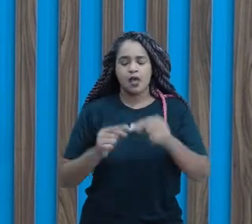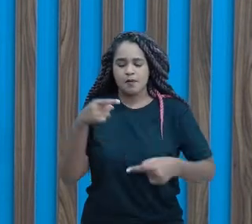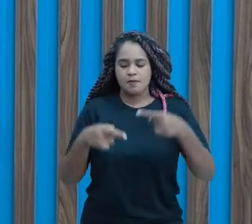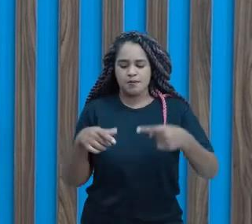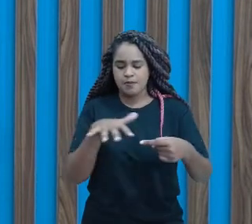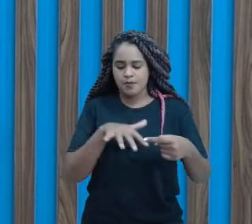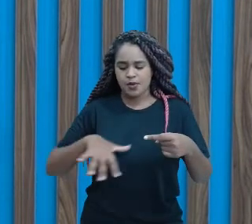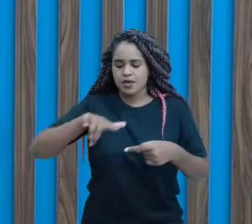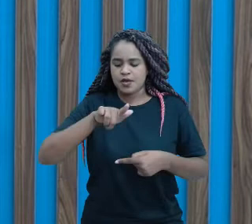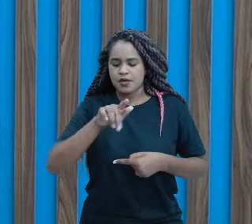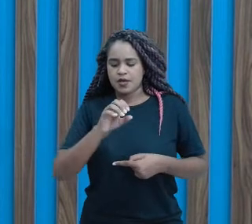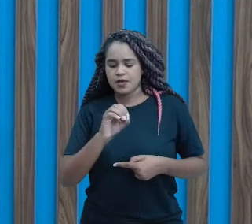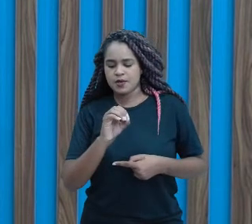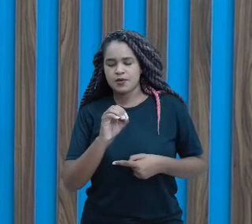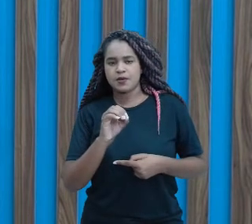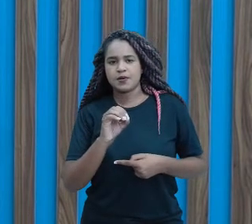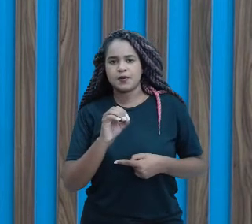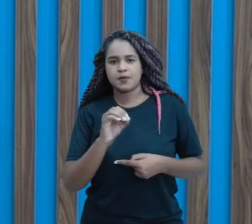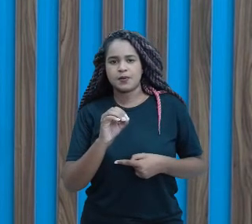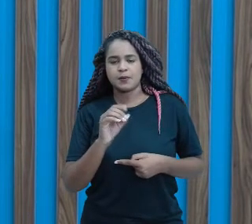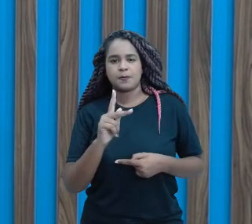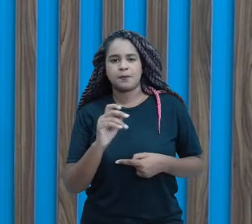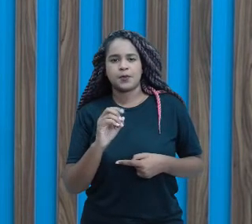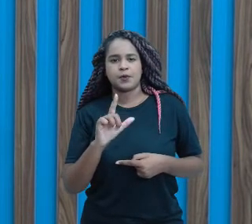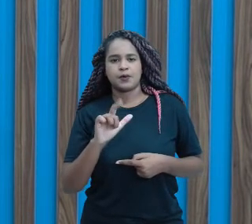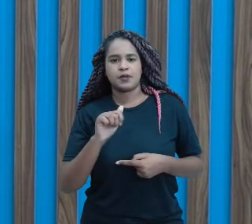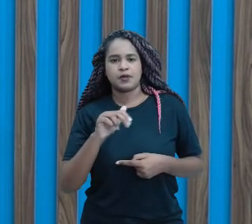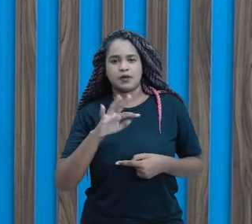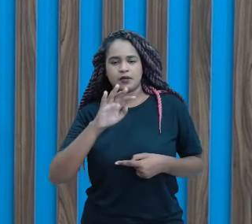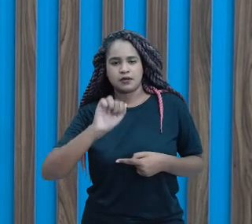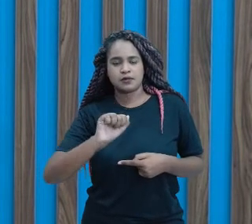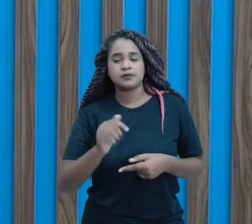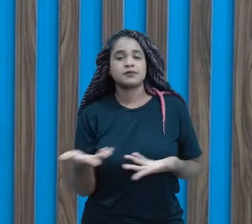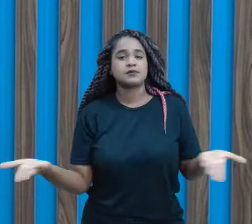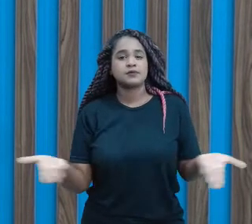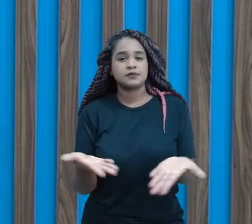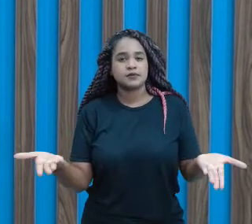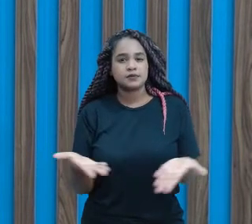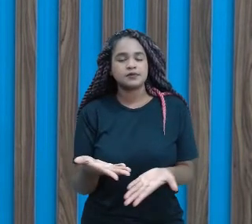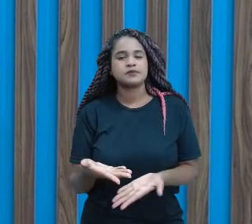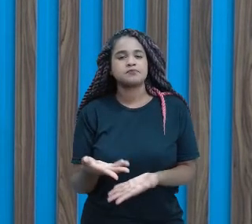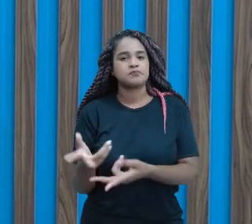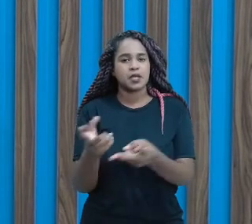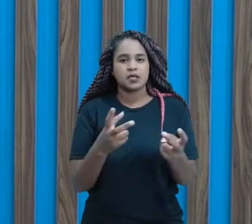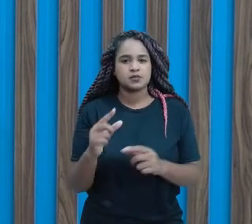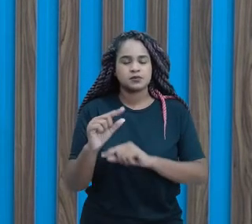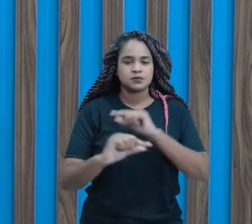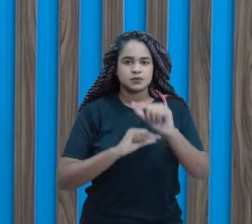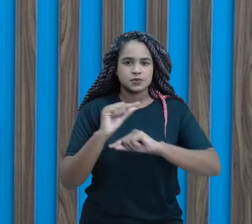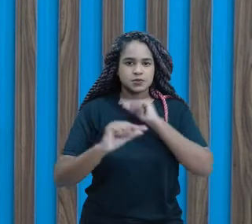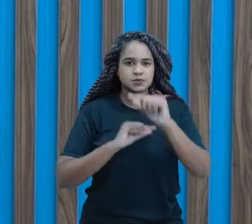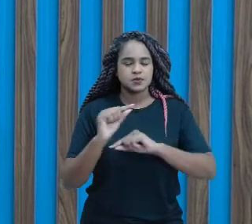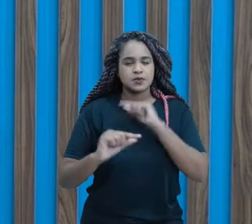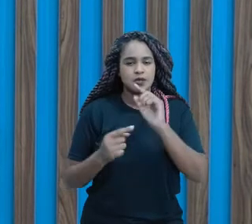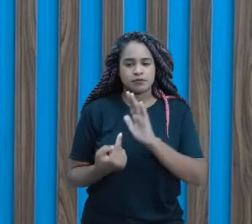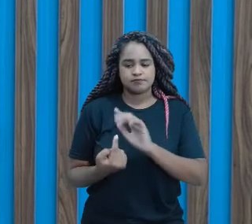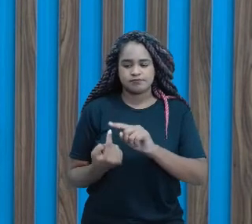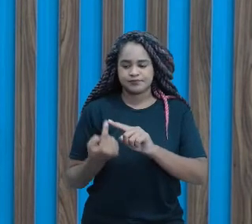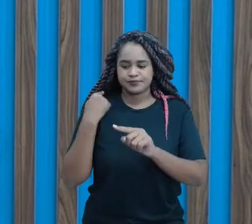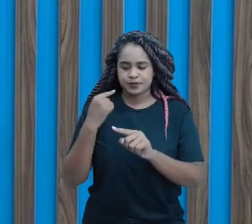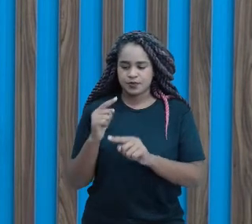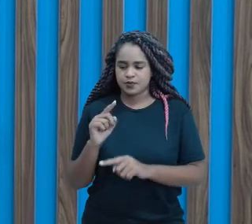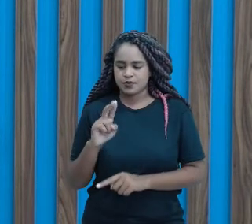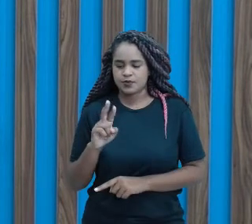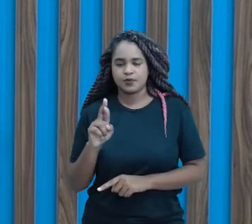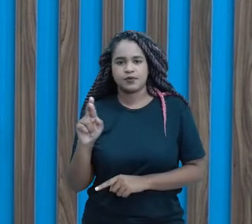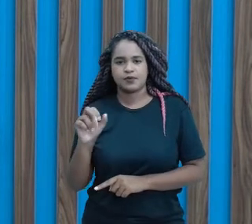né? Hoje, se a gente pega, né, das nações que faziam parte da antiga União Soviética, a mais